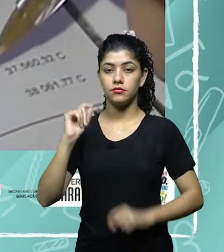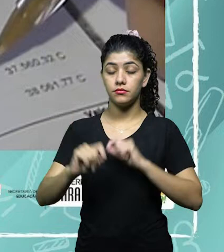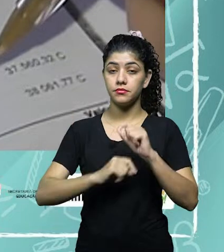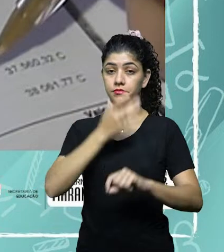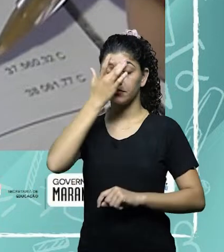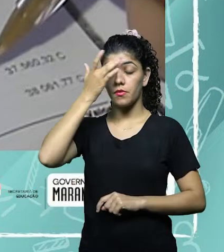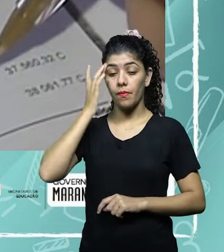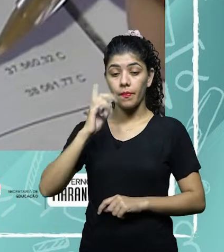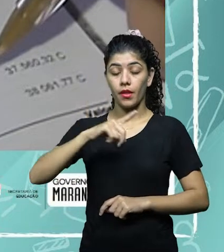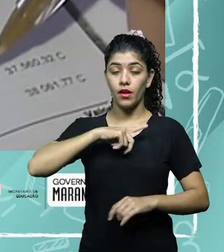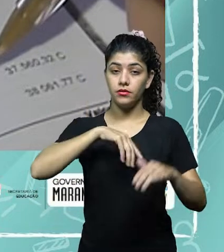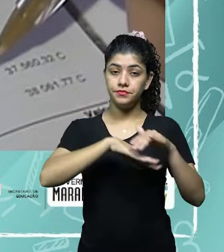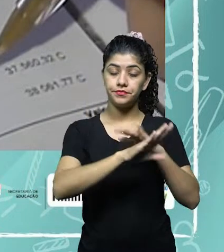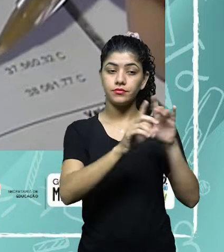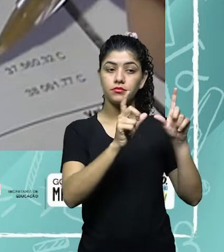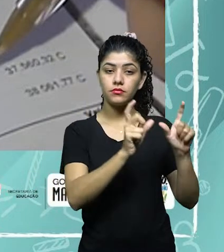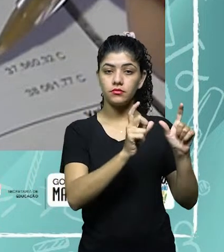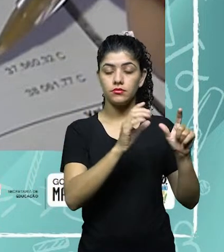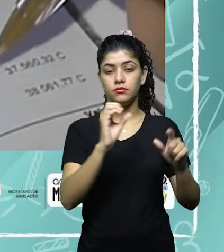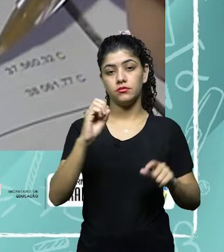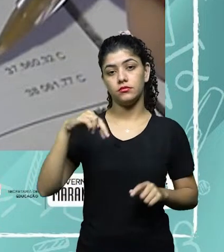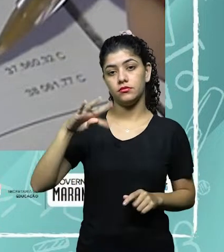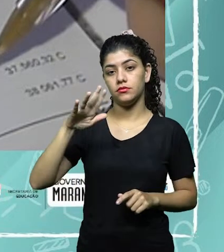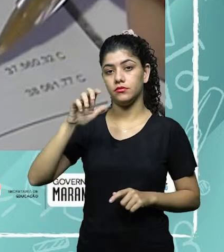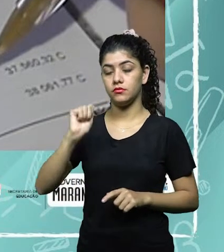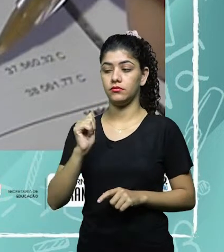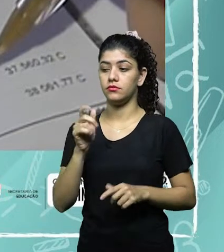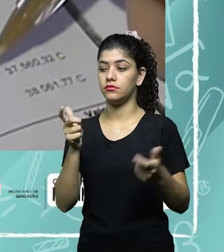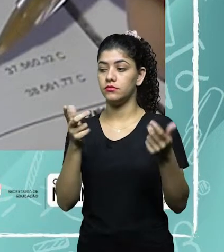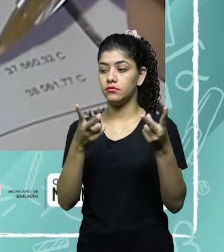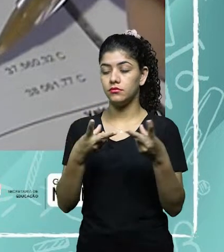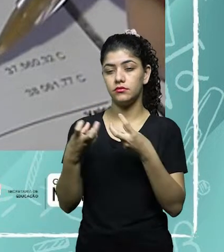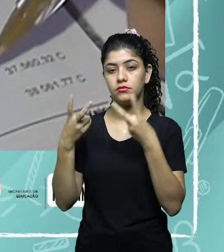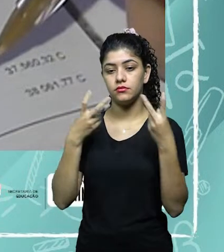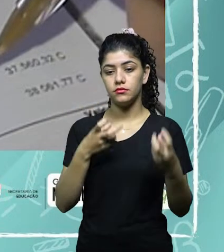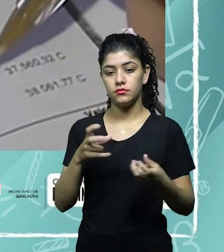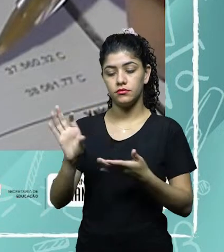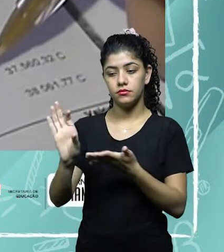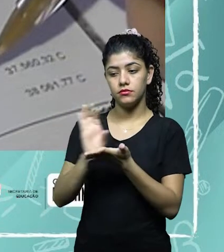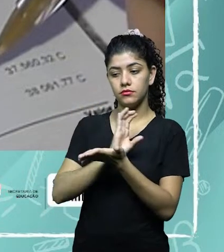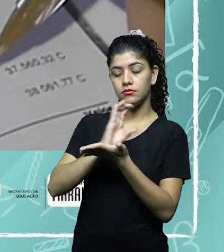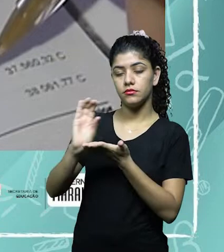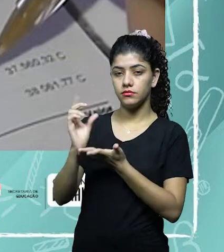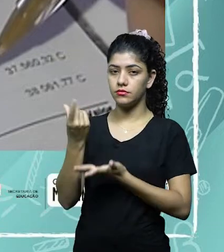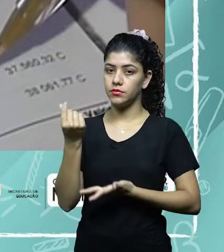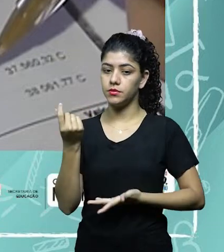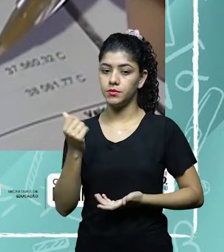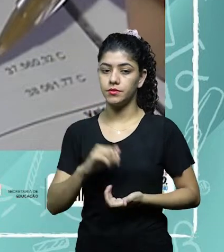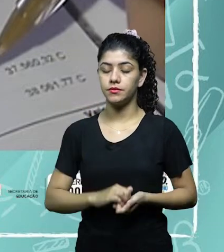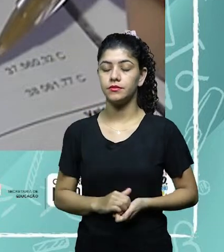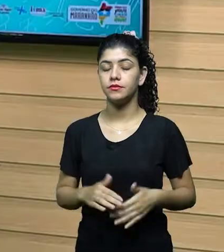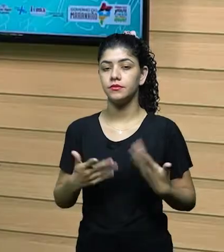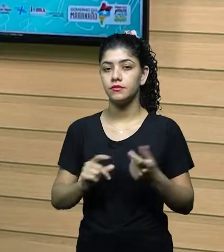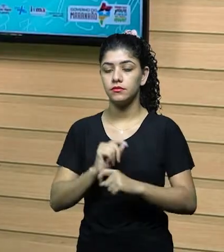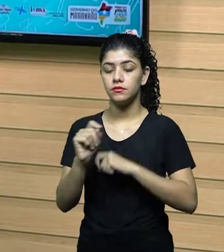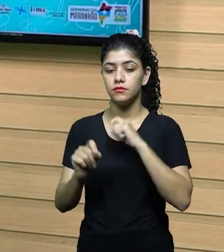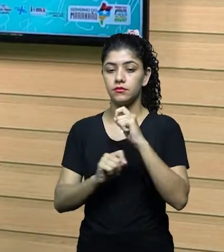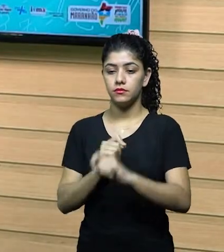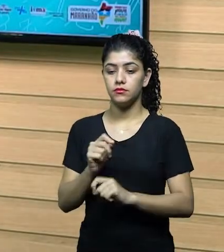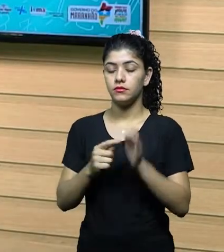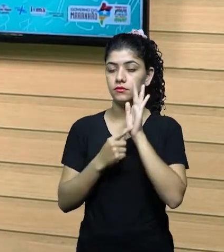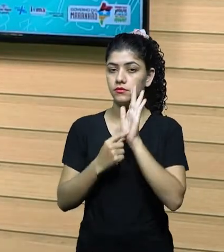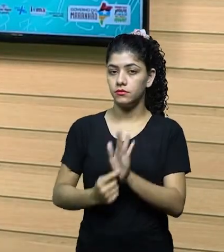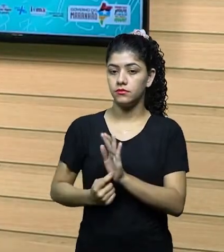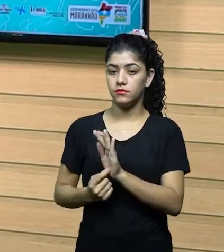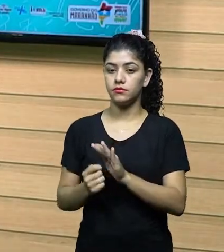para o cliente que possui uma conta em um determinado banco conferir suas movimentações de entradas e saídas financeiras. Então, o extrato